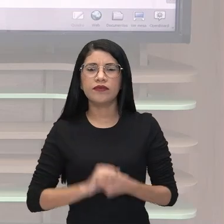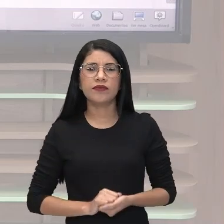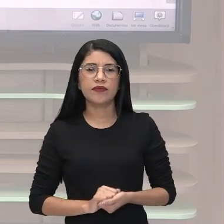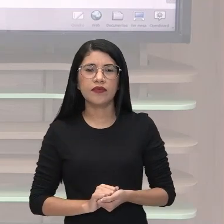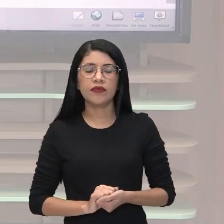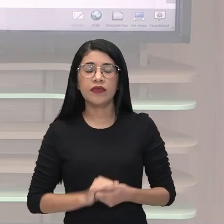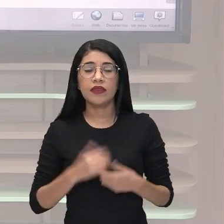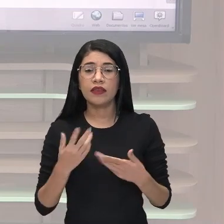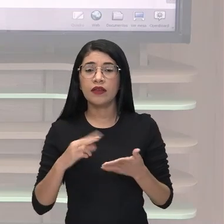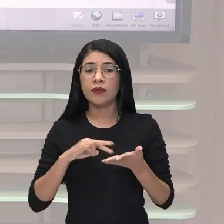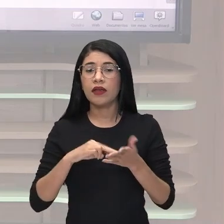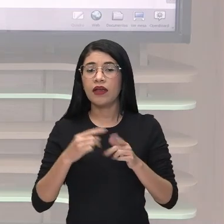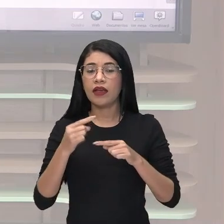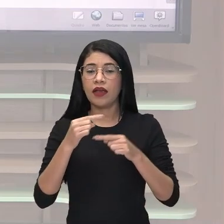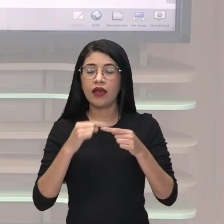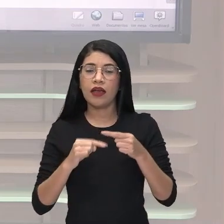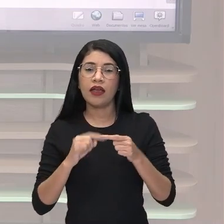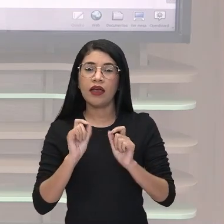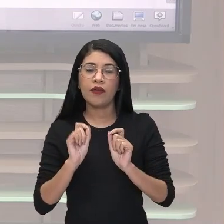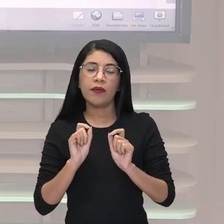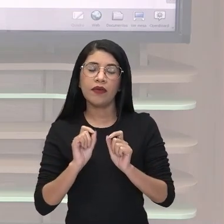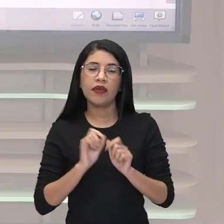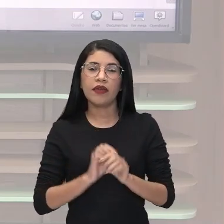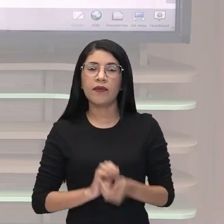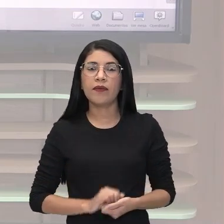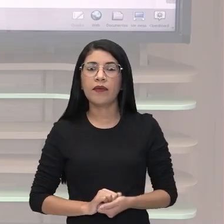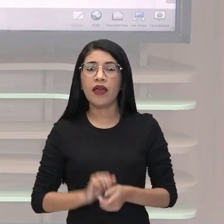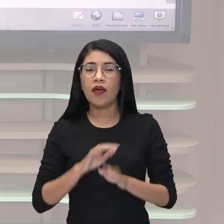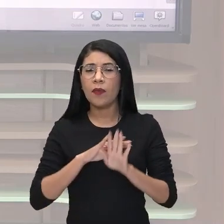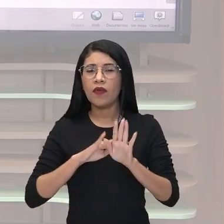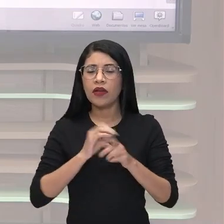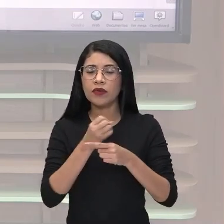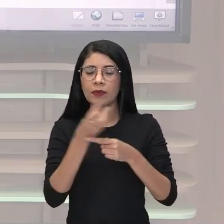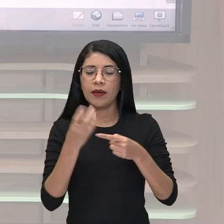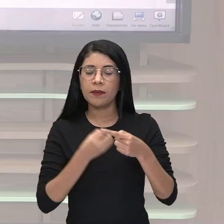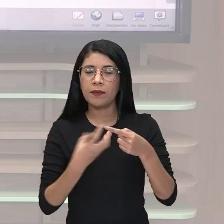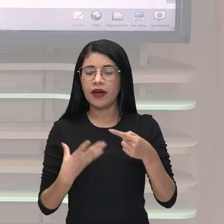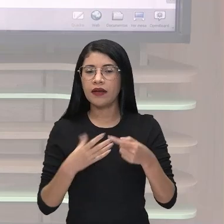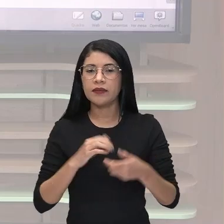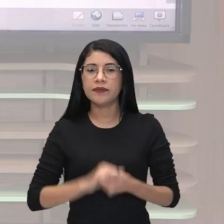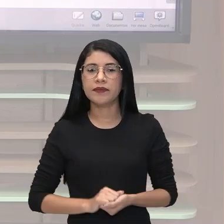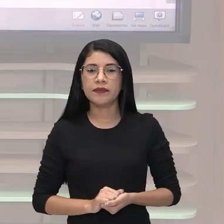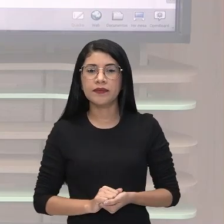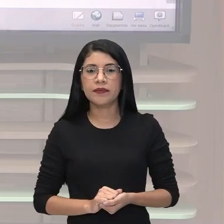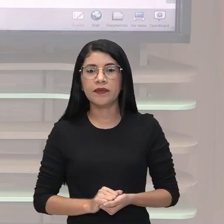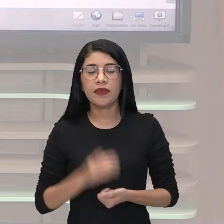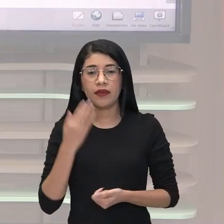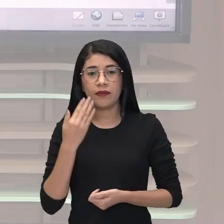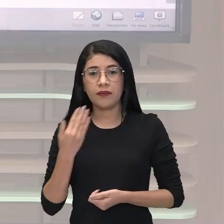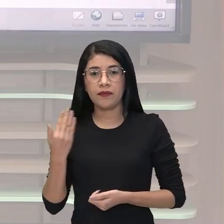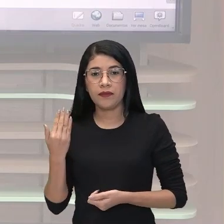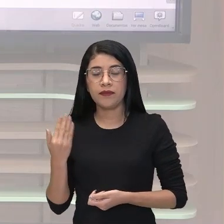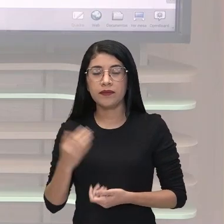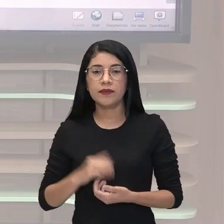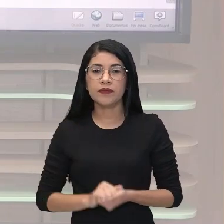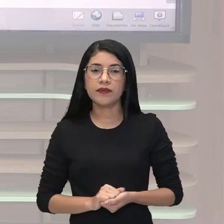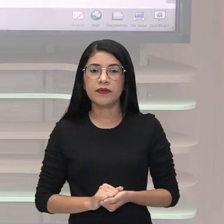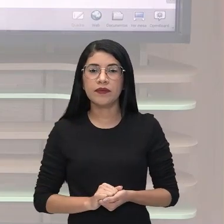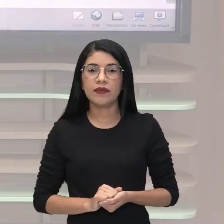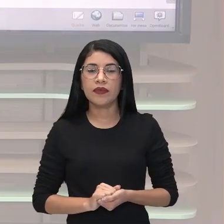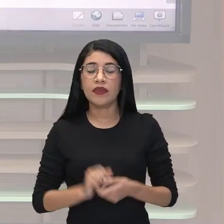razão, na verdade, é uma analogia de uma fração. Ou seja, vem aqui na tela comigo. Nós temos aqui, então,